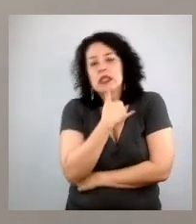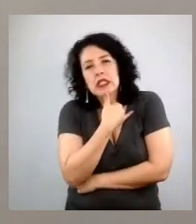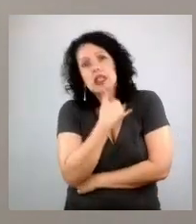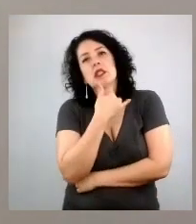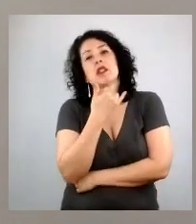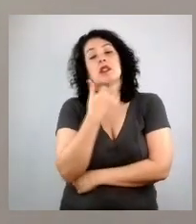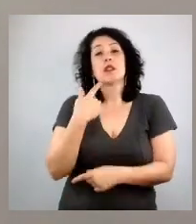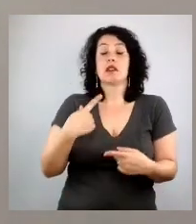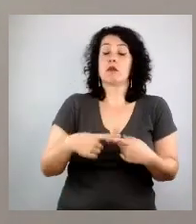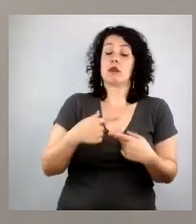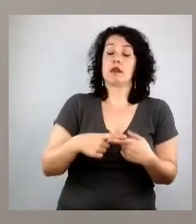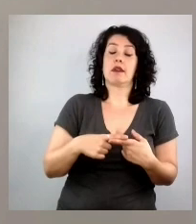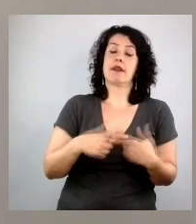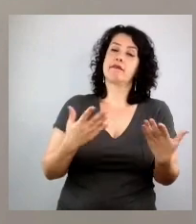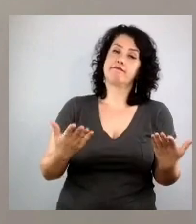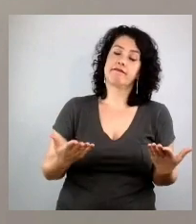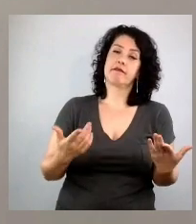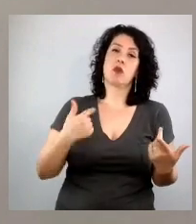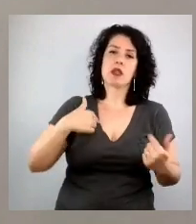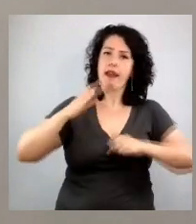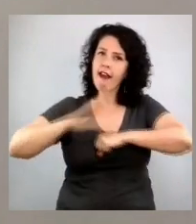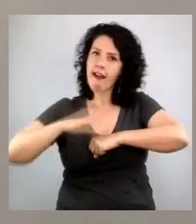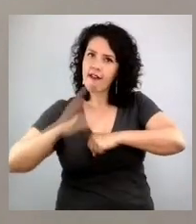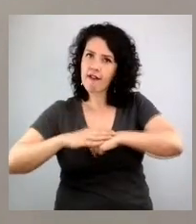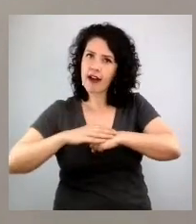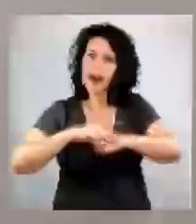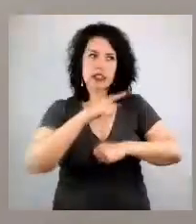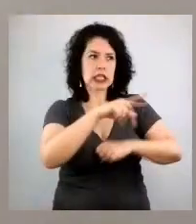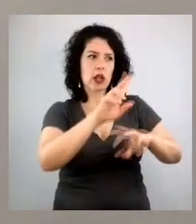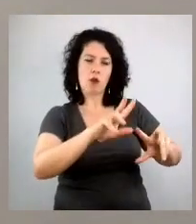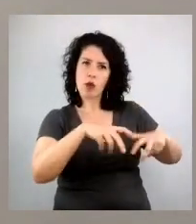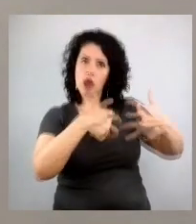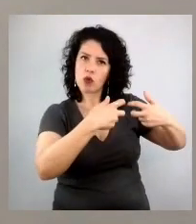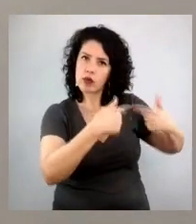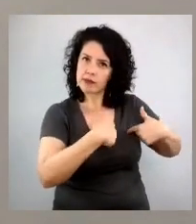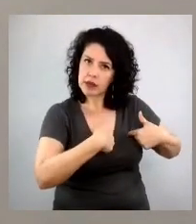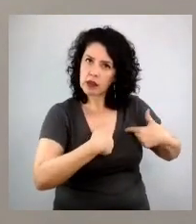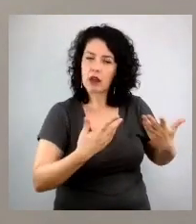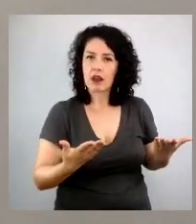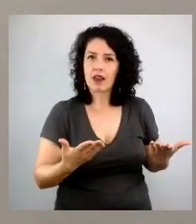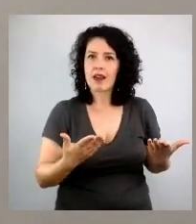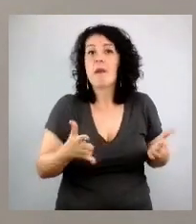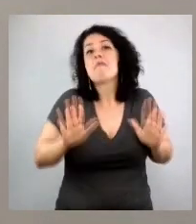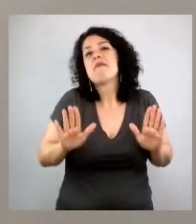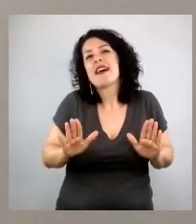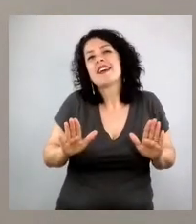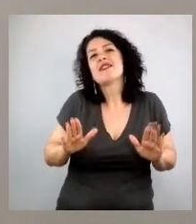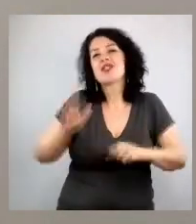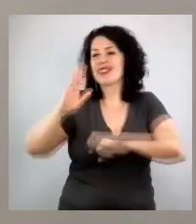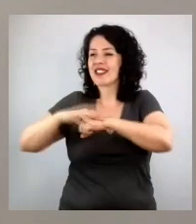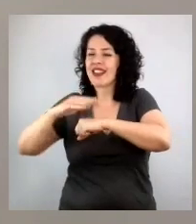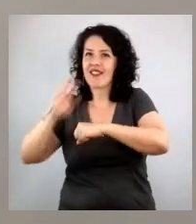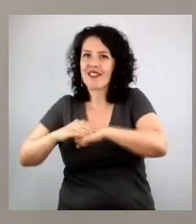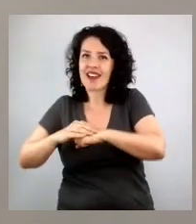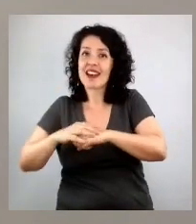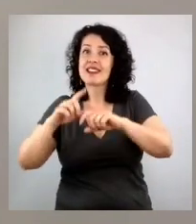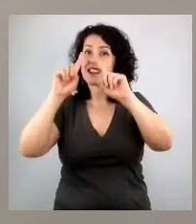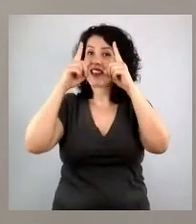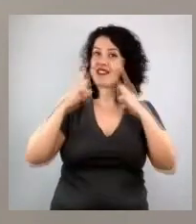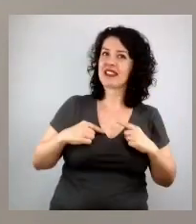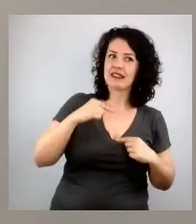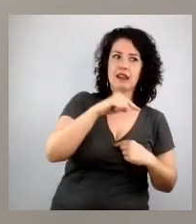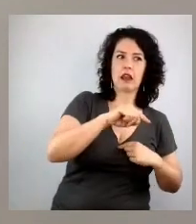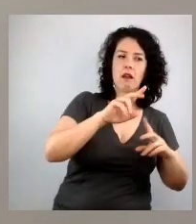você faz, outra coisa é você ser reconhecido por aquilo que você faz por ser deficiente. Então, assim, todos os trabalhos que eu